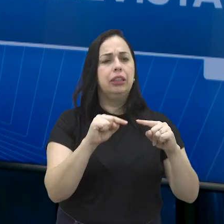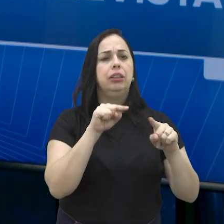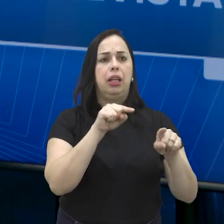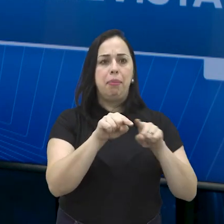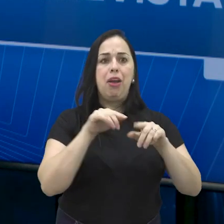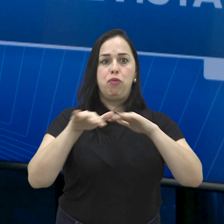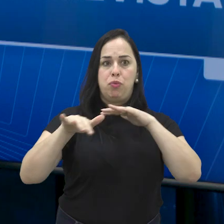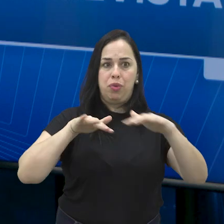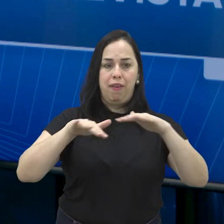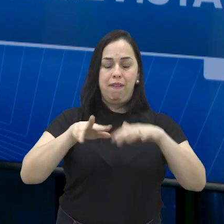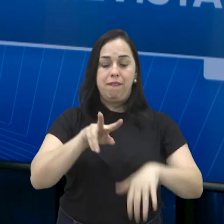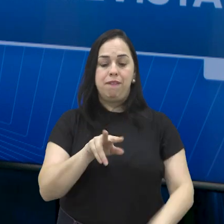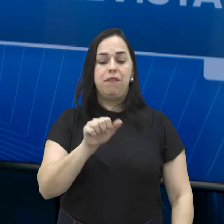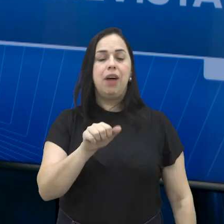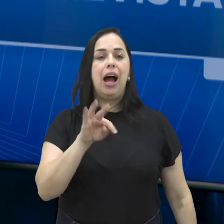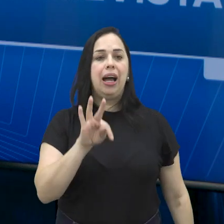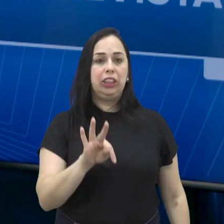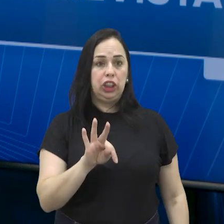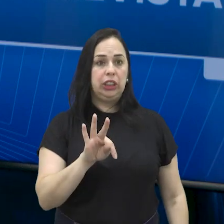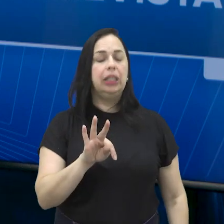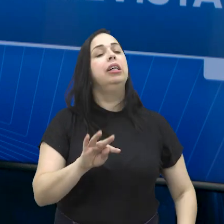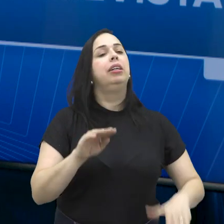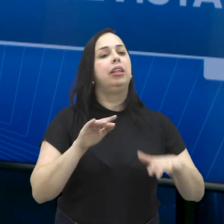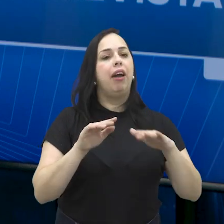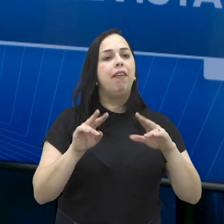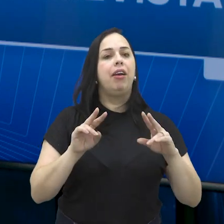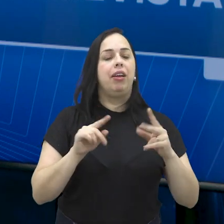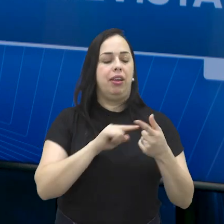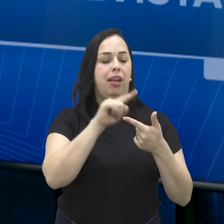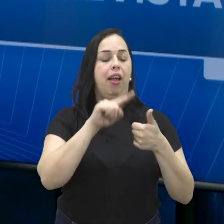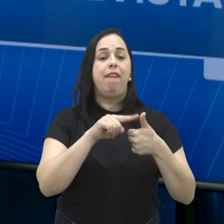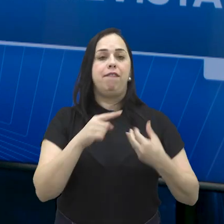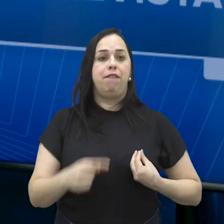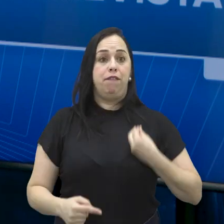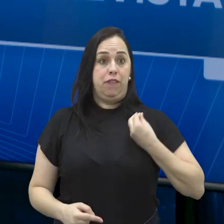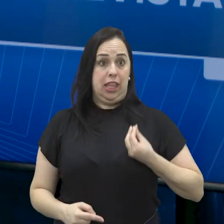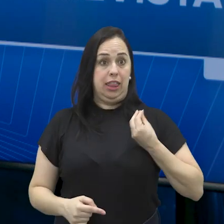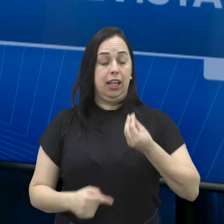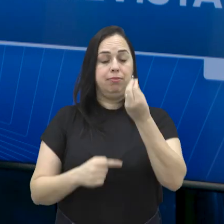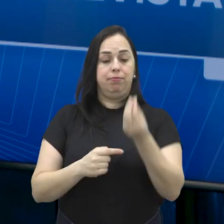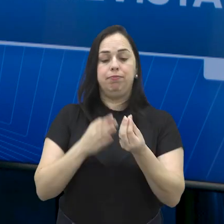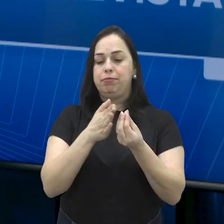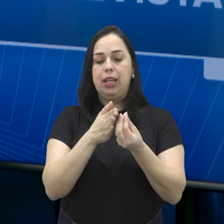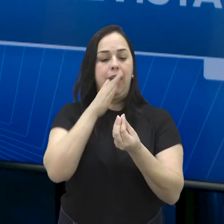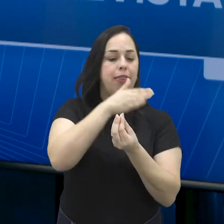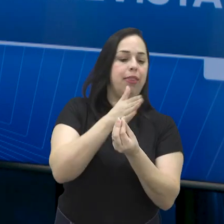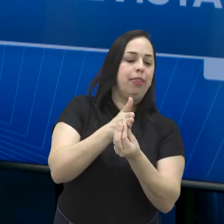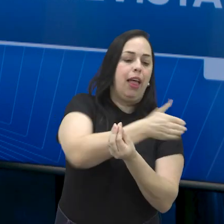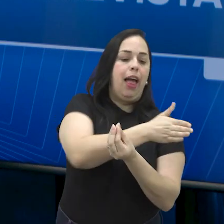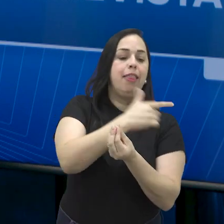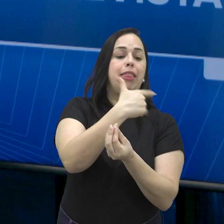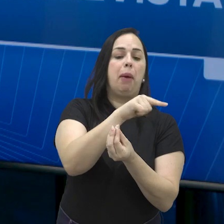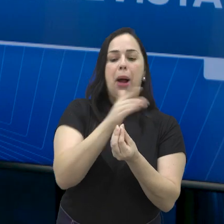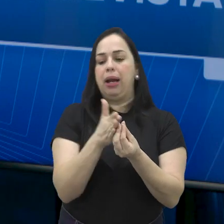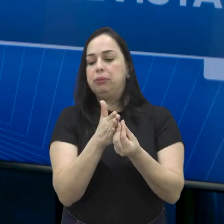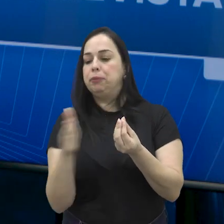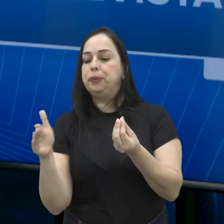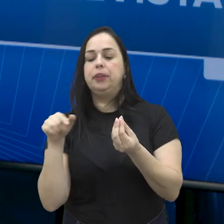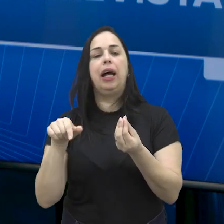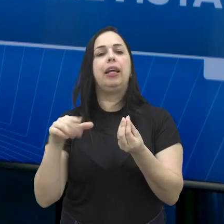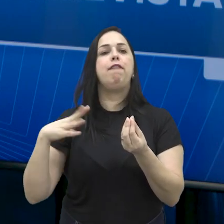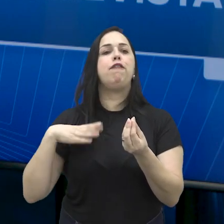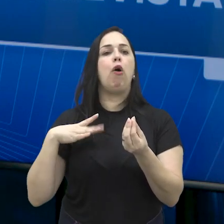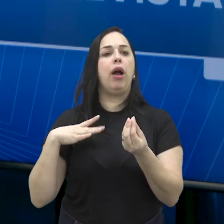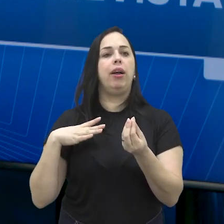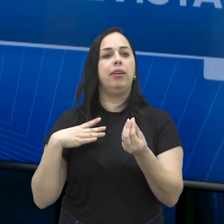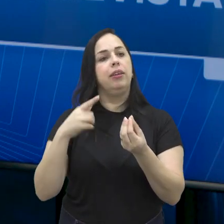um movimento chamado VAT, valorização, que é vida após o trabalho. E esse é o ponto